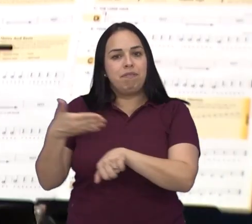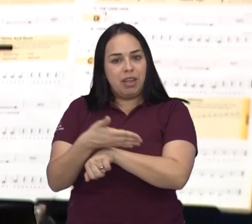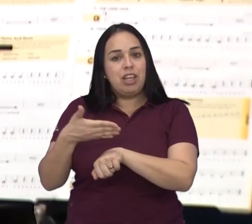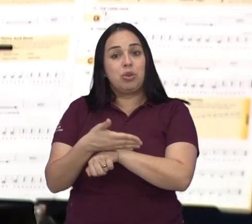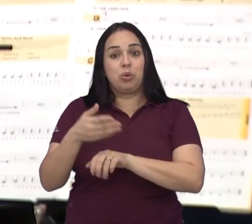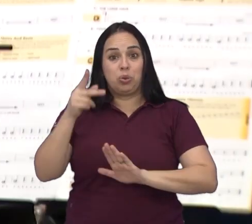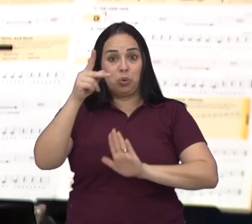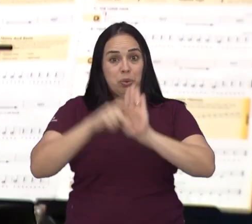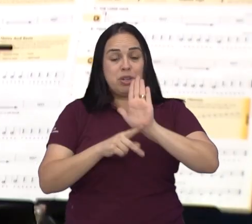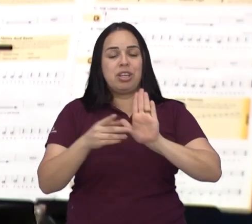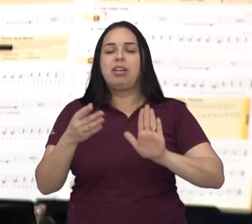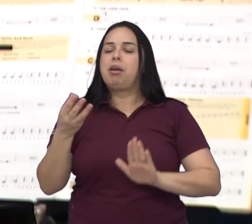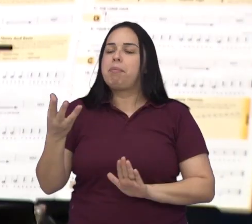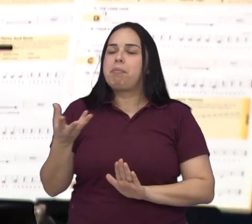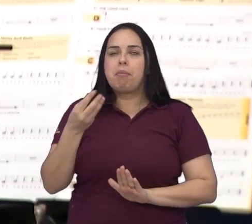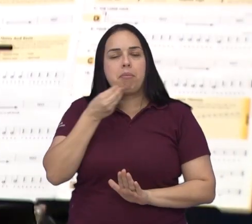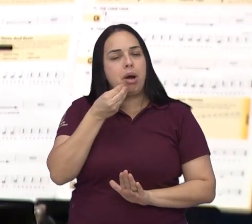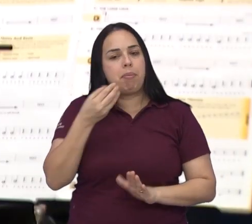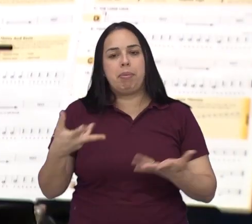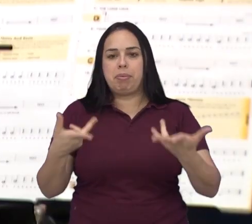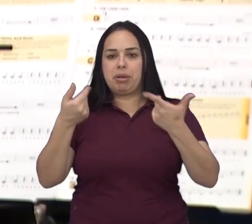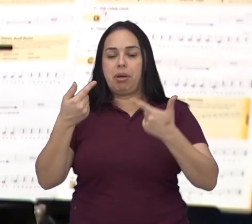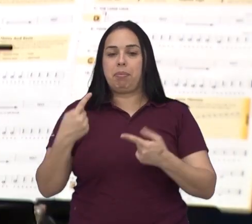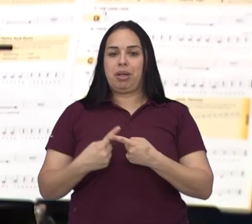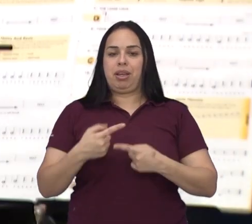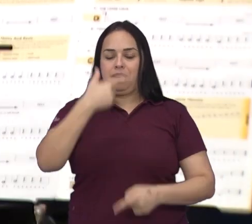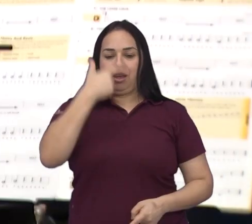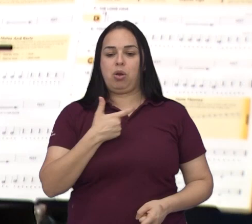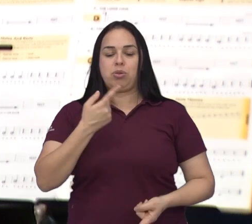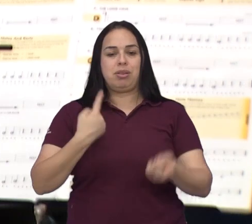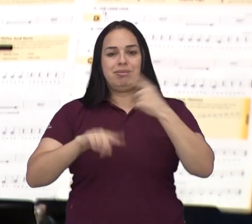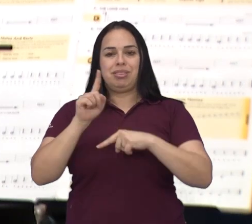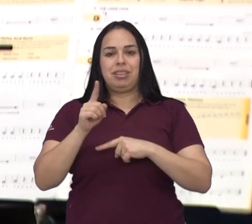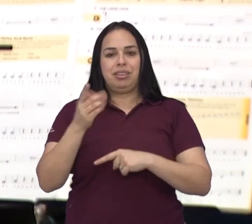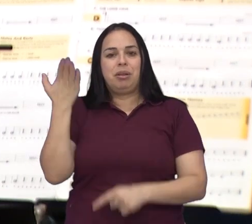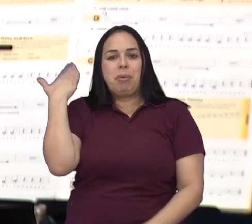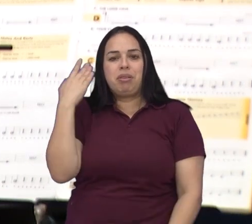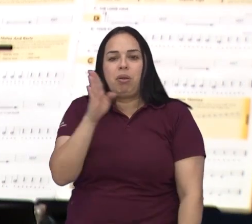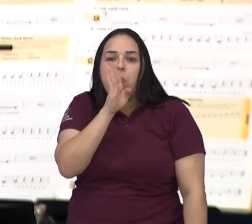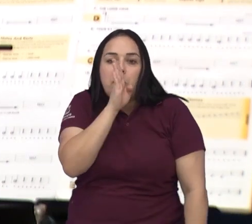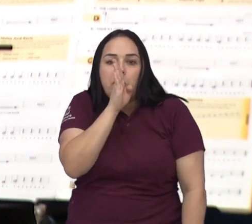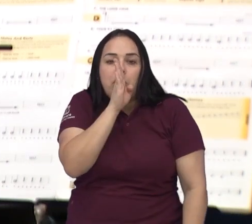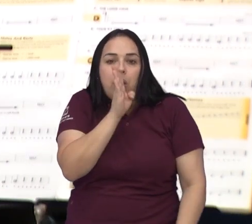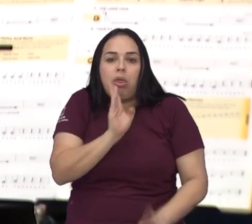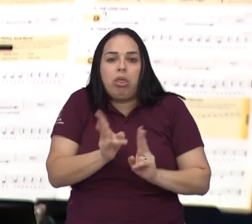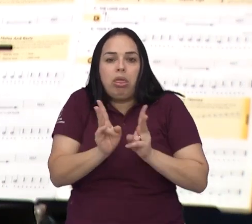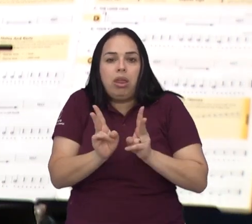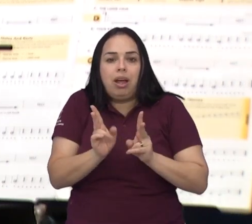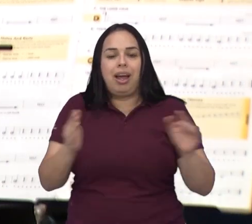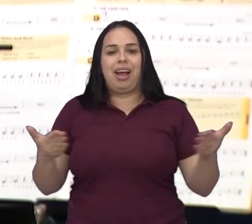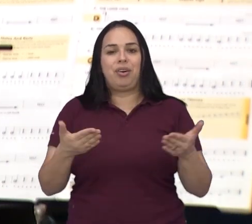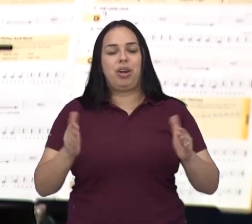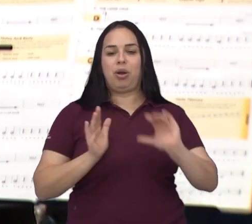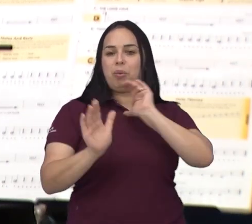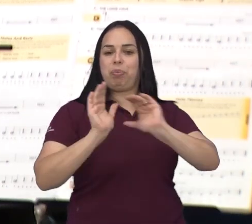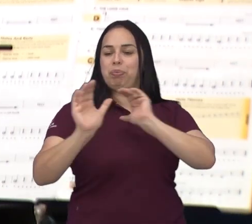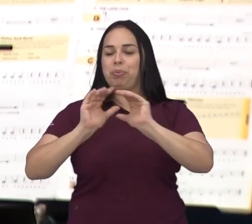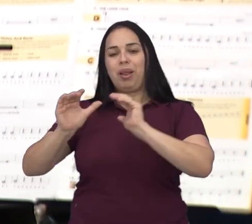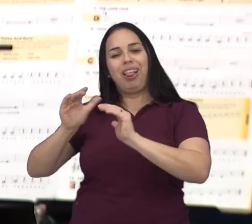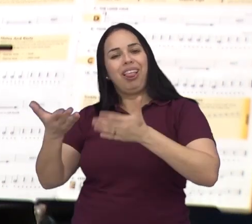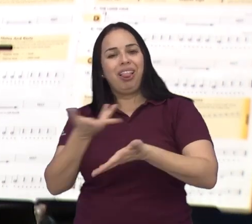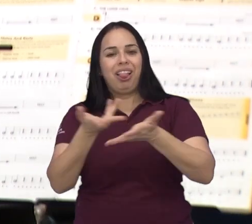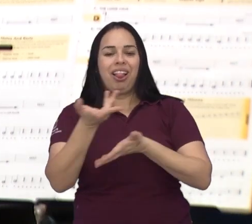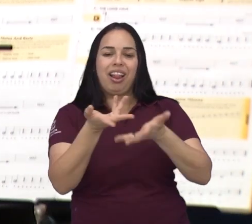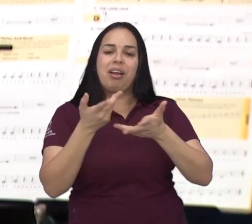sido uma experiência muito gratificante, porque eu evolui muito como pessoa, porque eu era uma criança muito quieta. Agora eu sou muito mais comunicativo